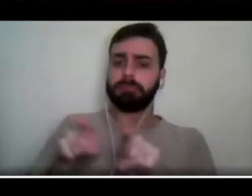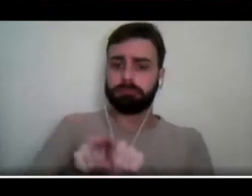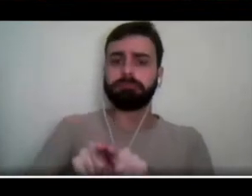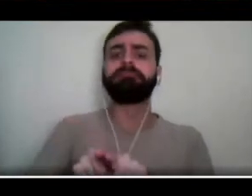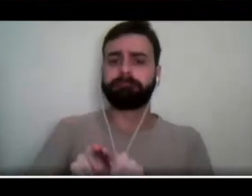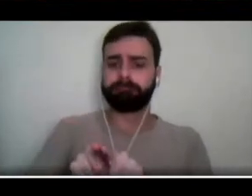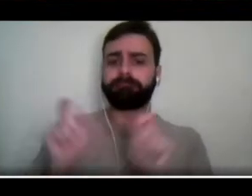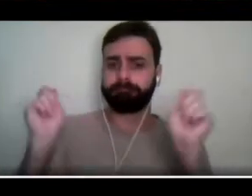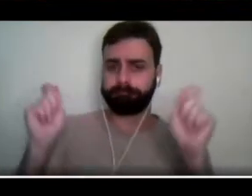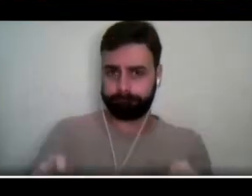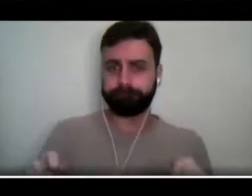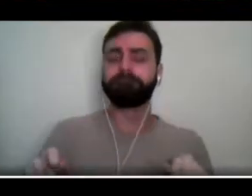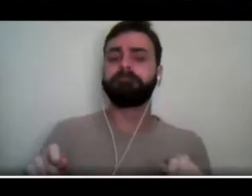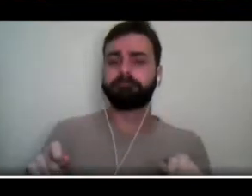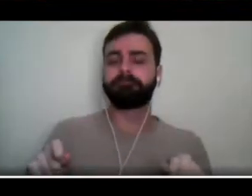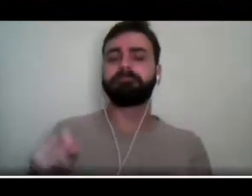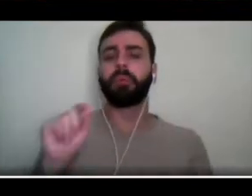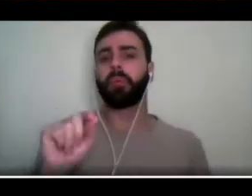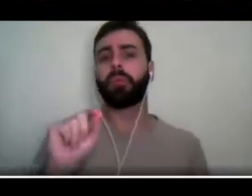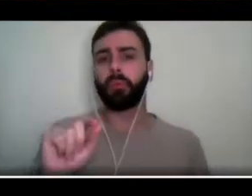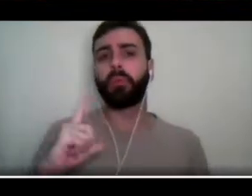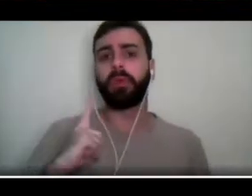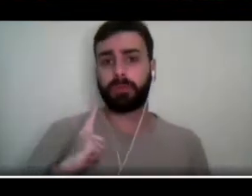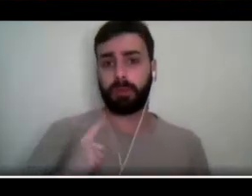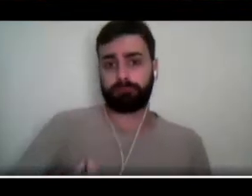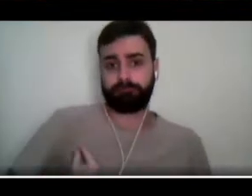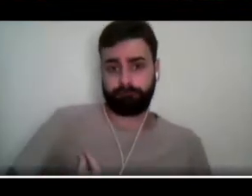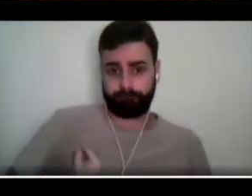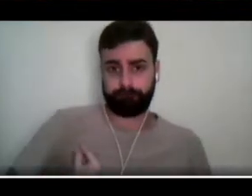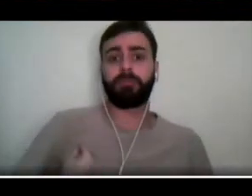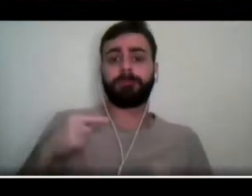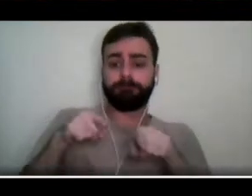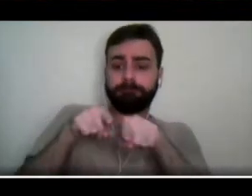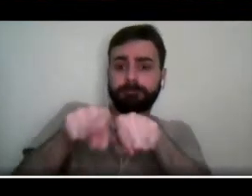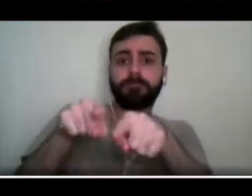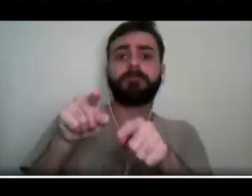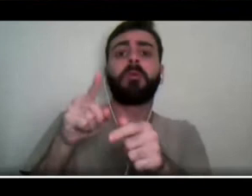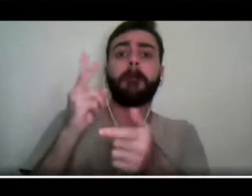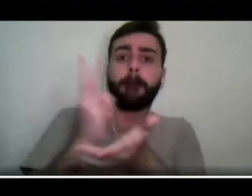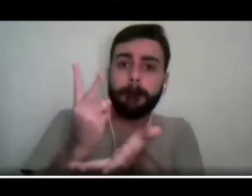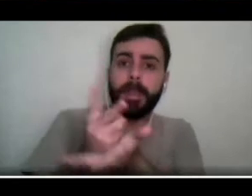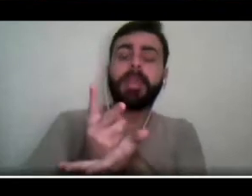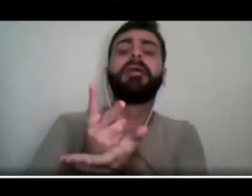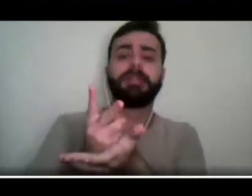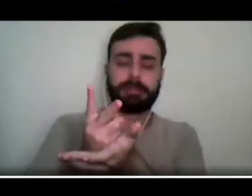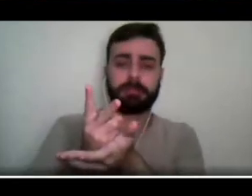que a aceleração média, ela está na mesma direção e sentido do vetor